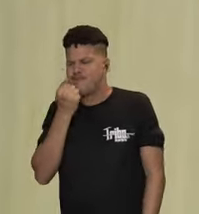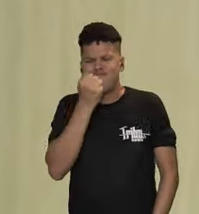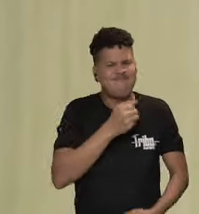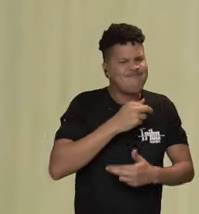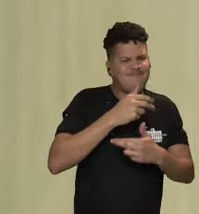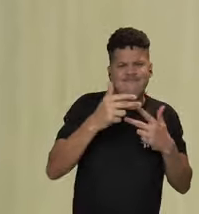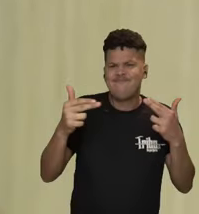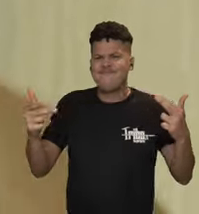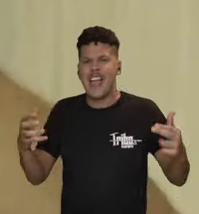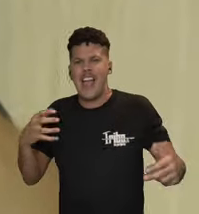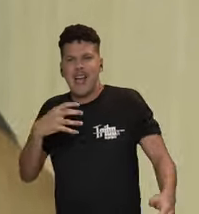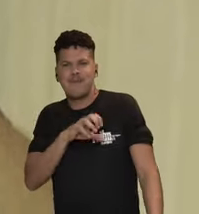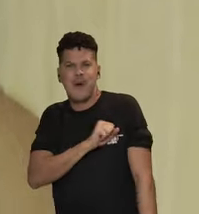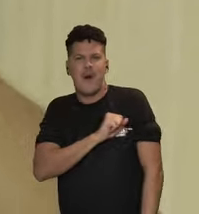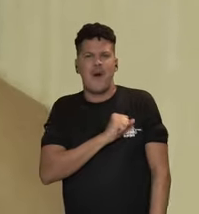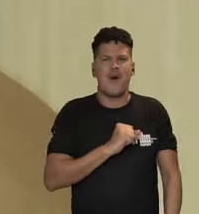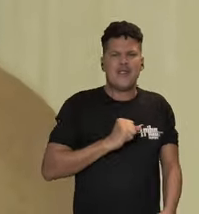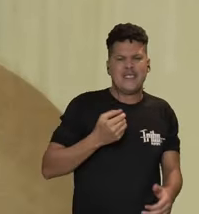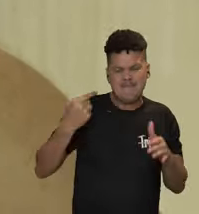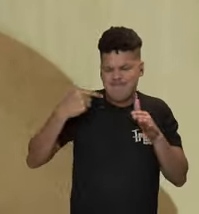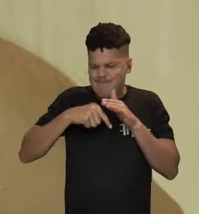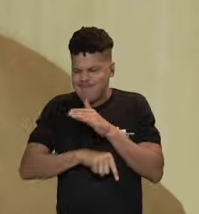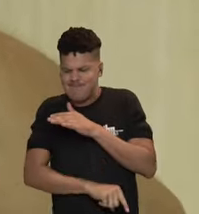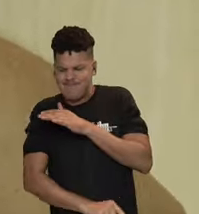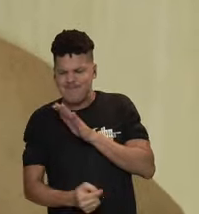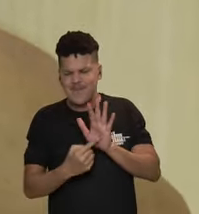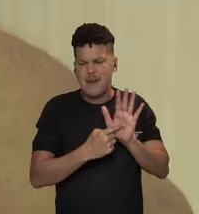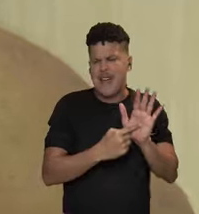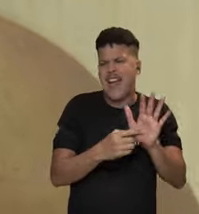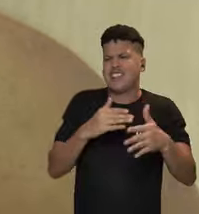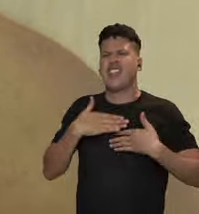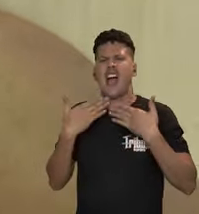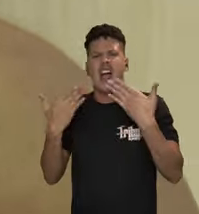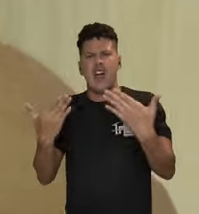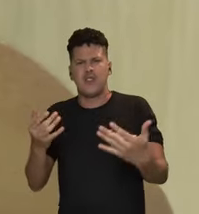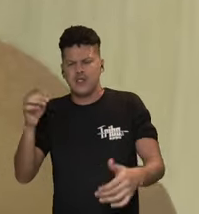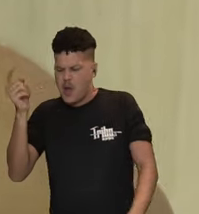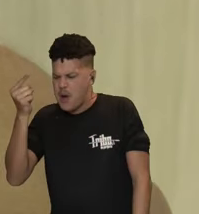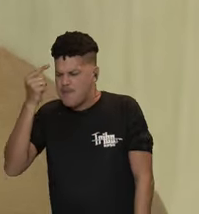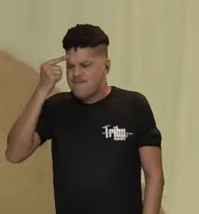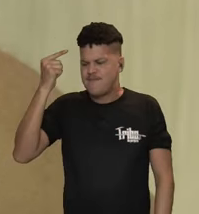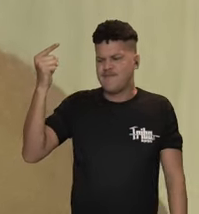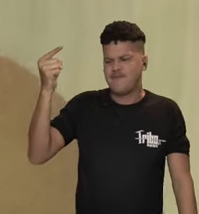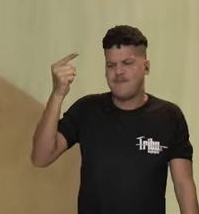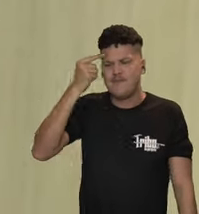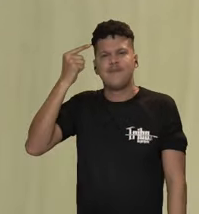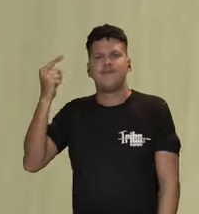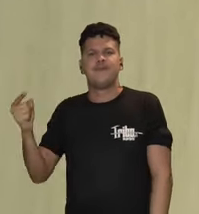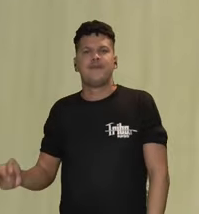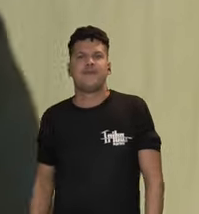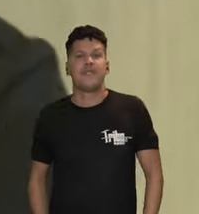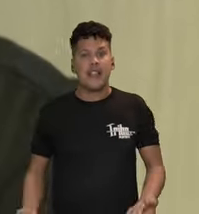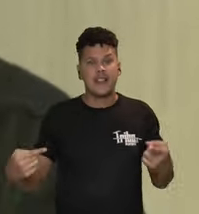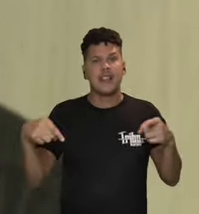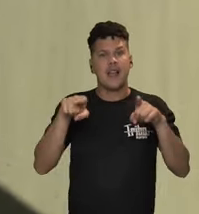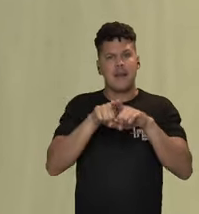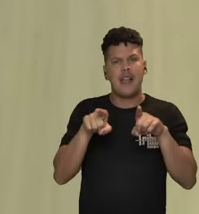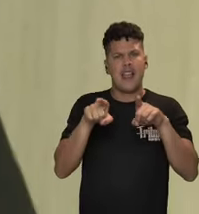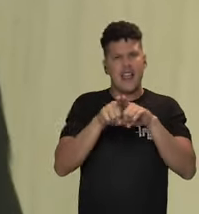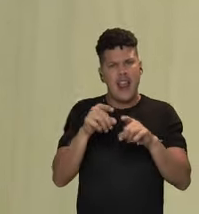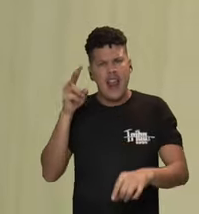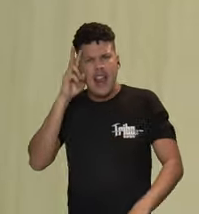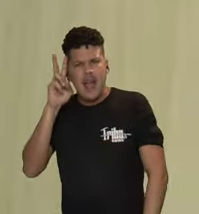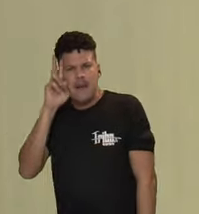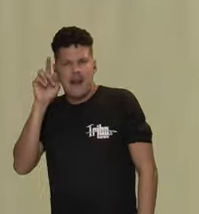vários amores intensos, várias paixões expostas, mas sou eu no pensamento. Também vou lembrar